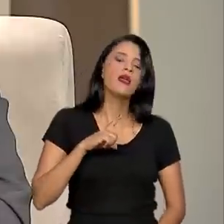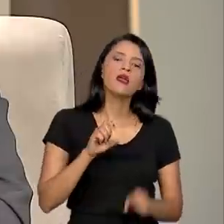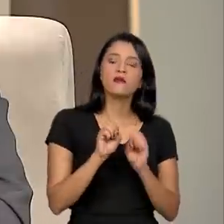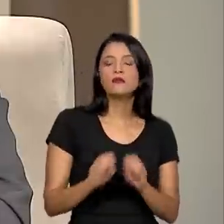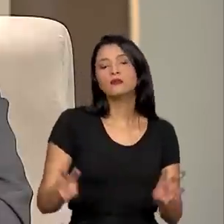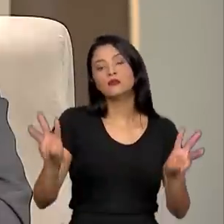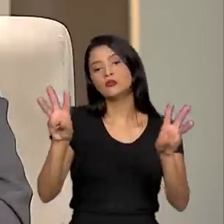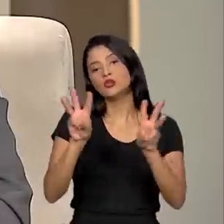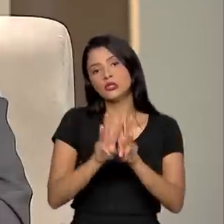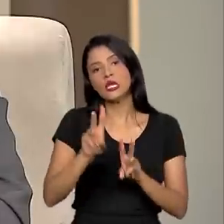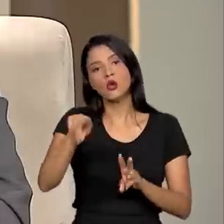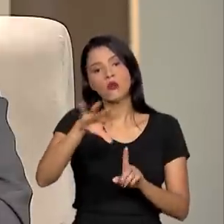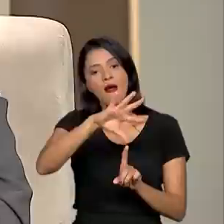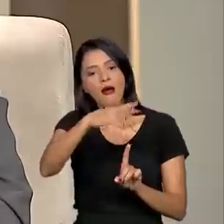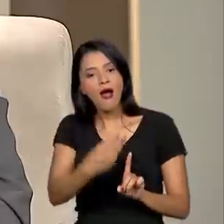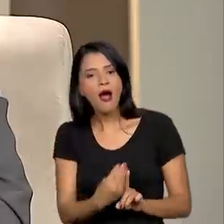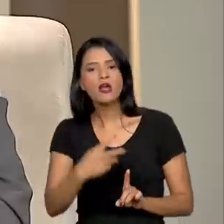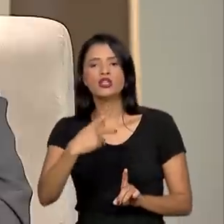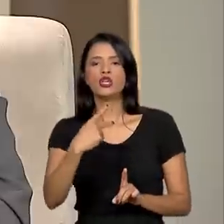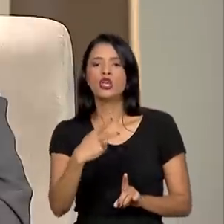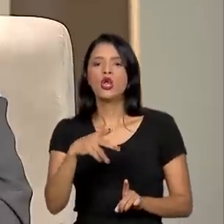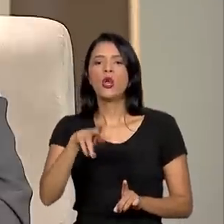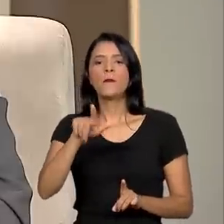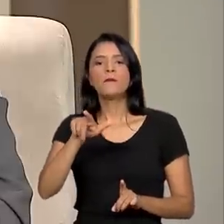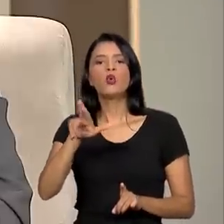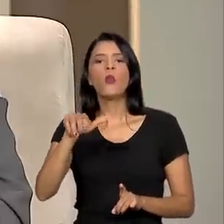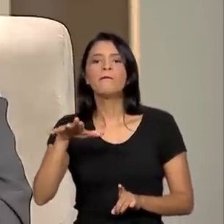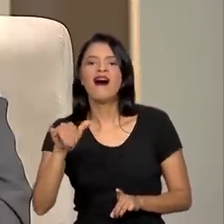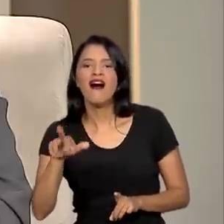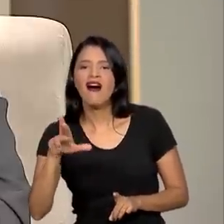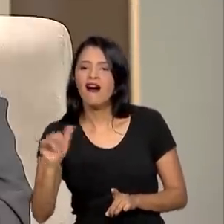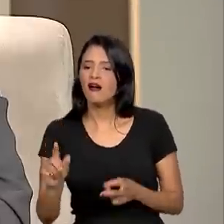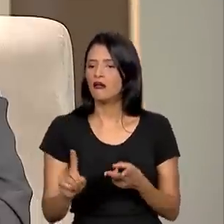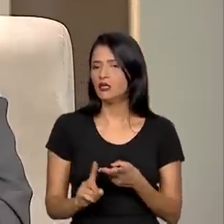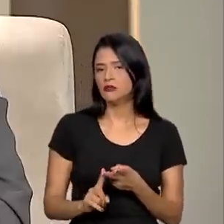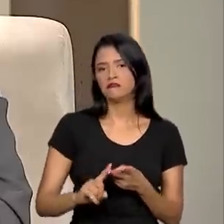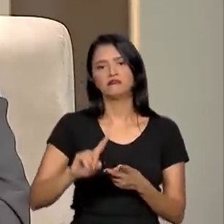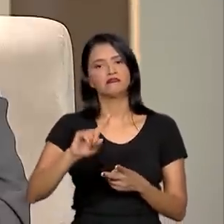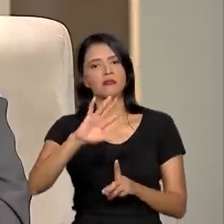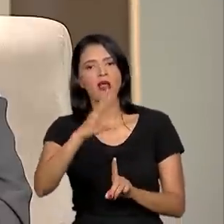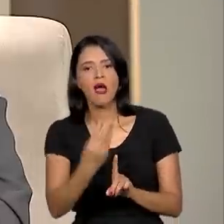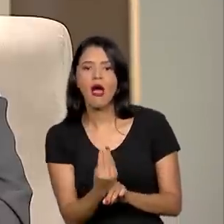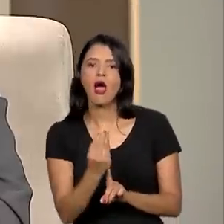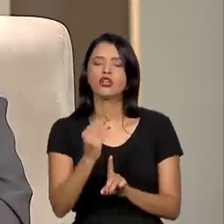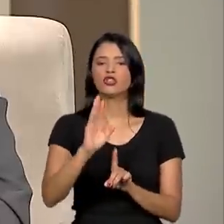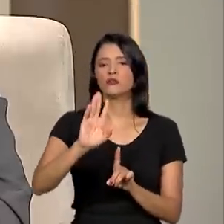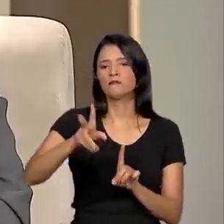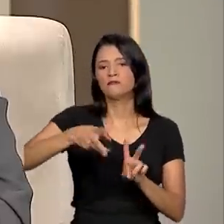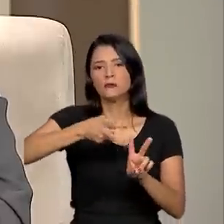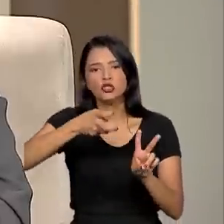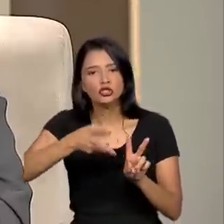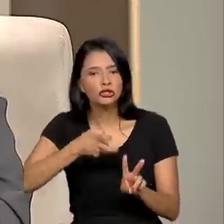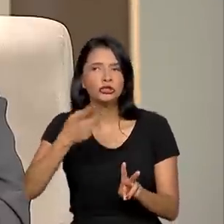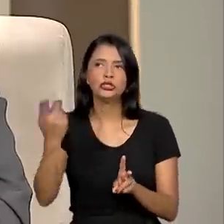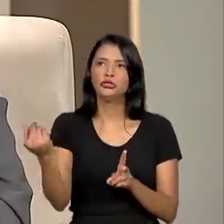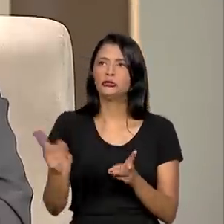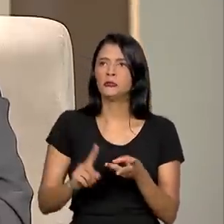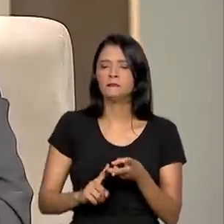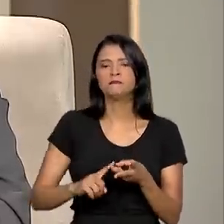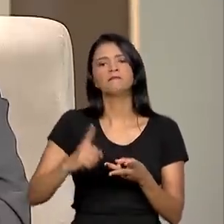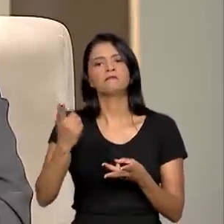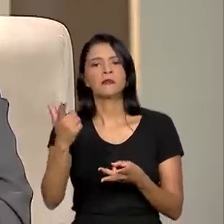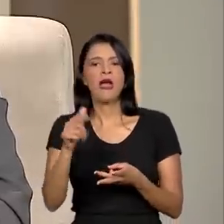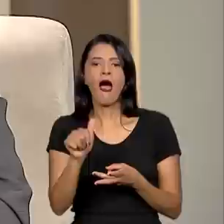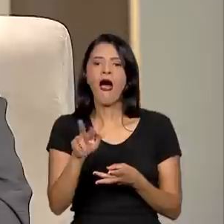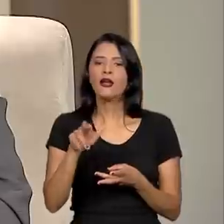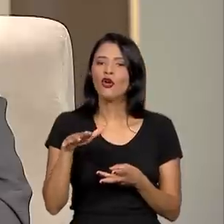têm arte plumária, que têm arte indígena, às vezes pré-cabralinas, algo arqueológico.